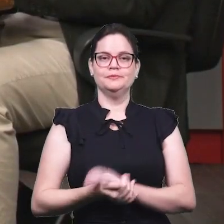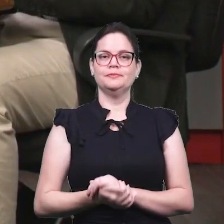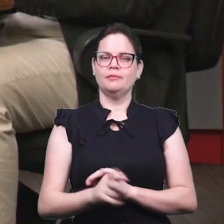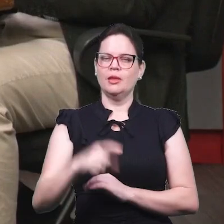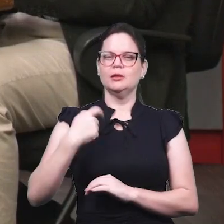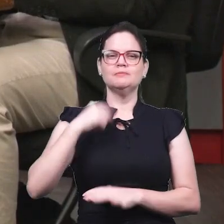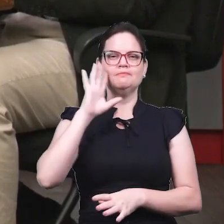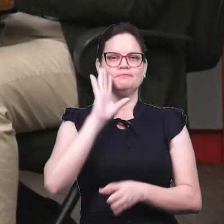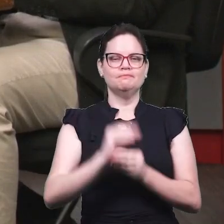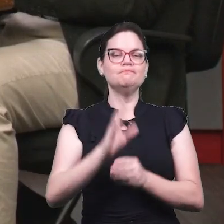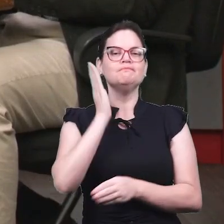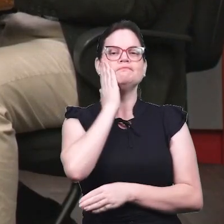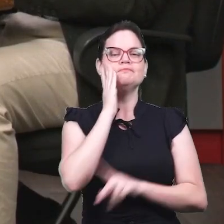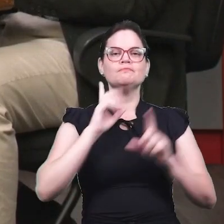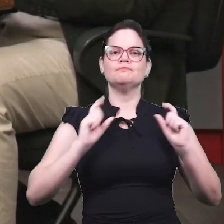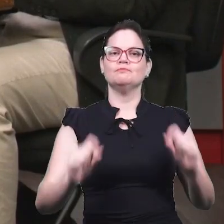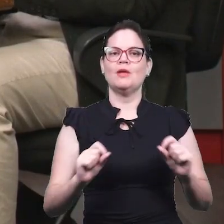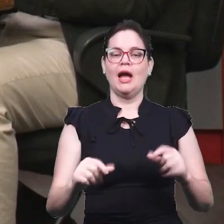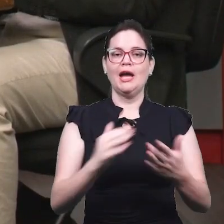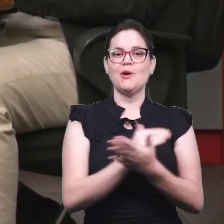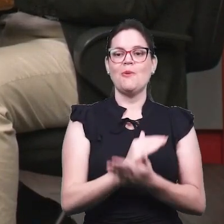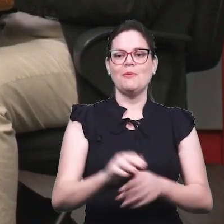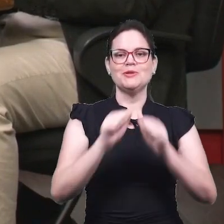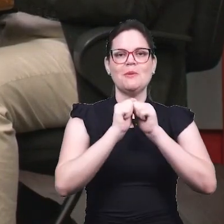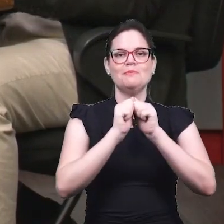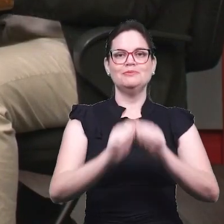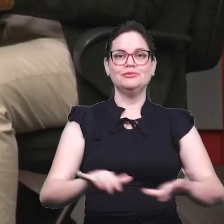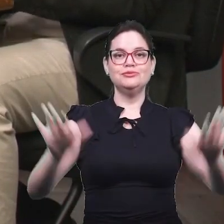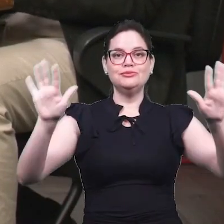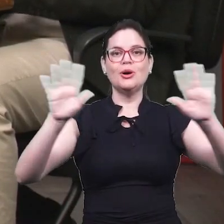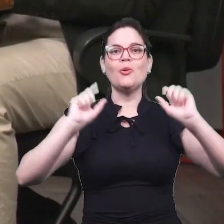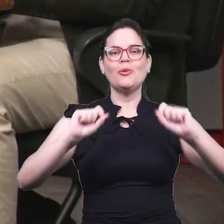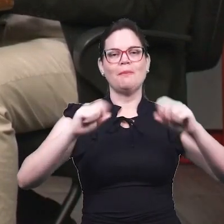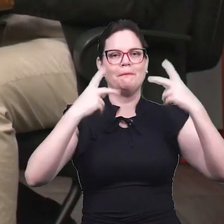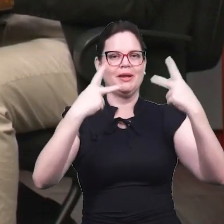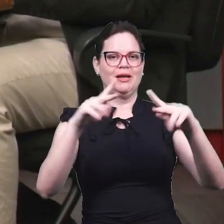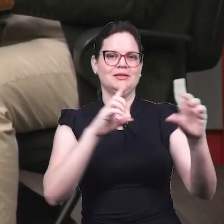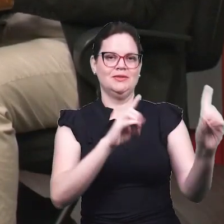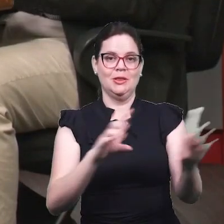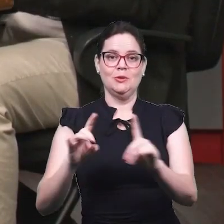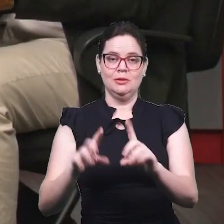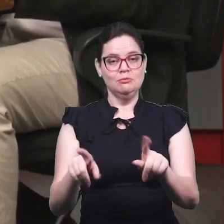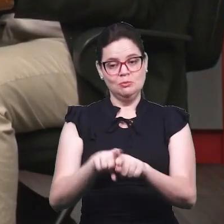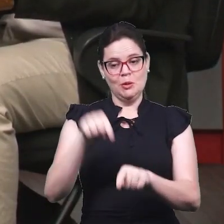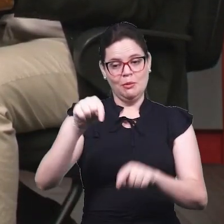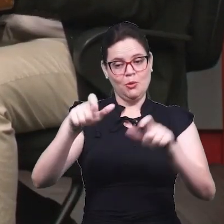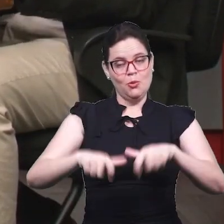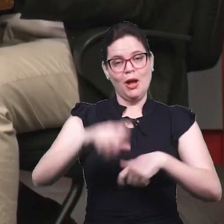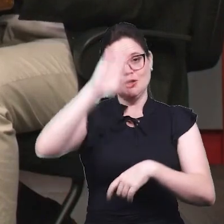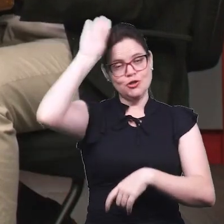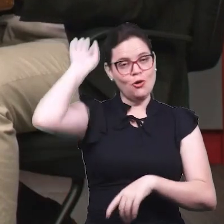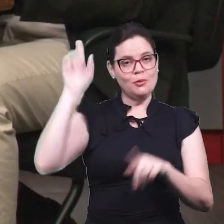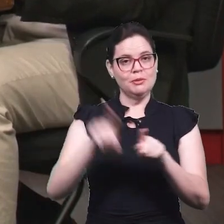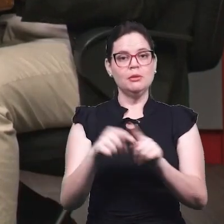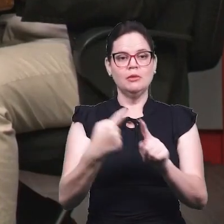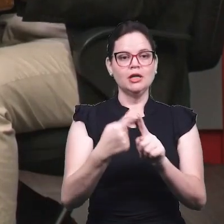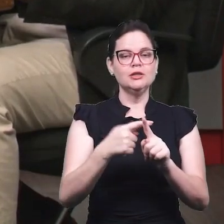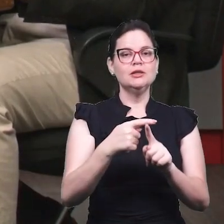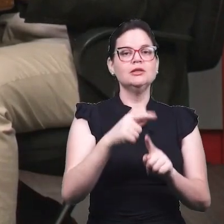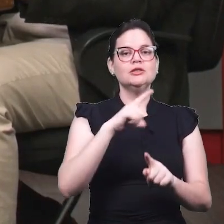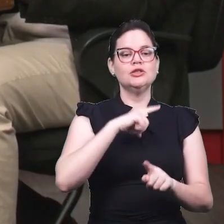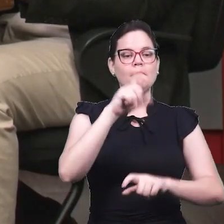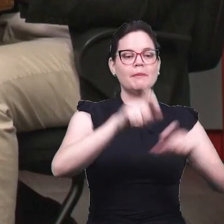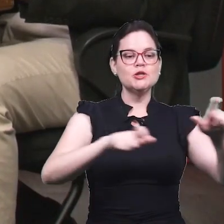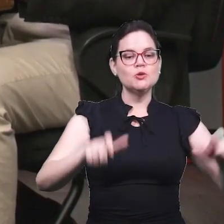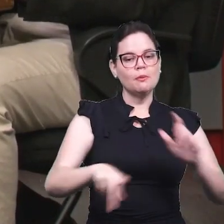nós podemos saber que o Evangelho, ele já se espalhou por muitos lugares, incluindo Roma, porque havia